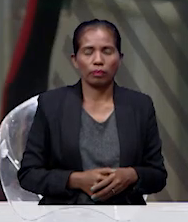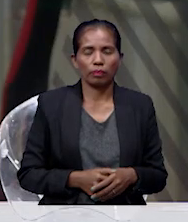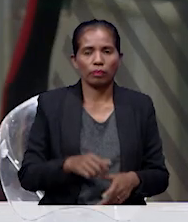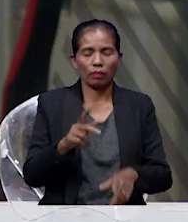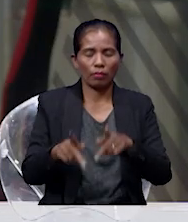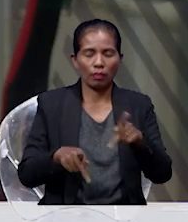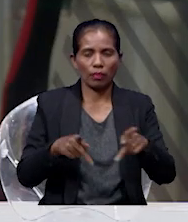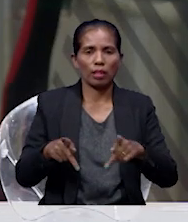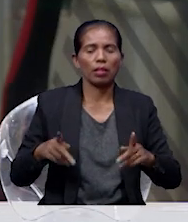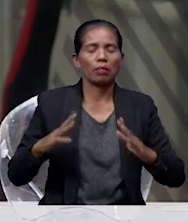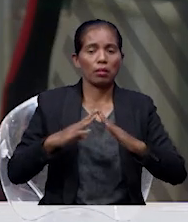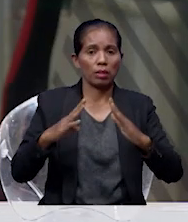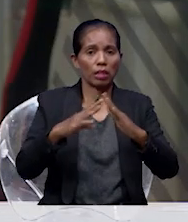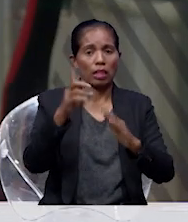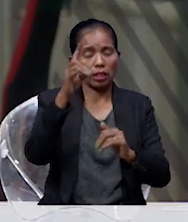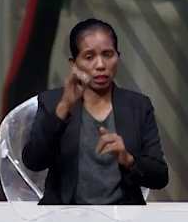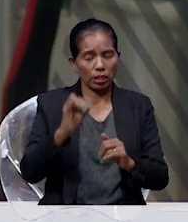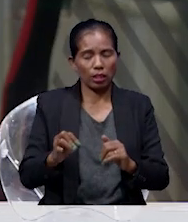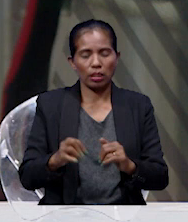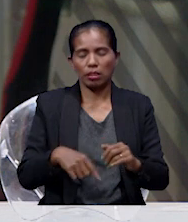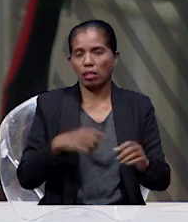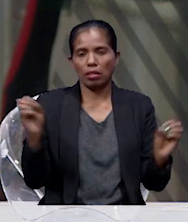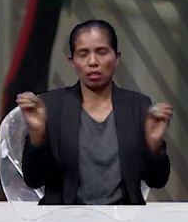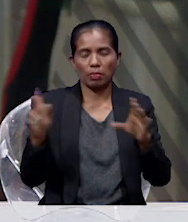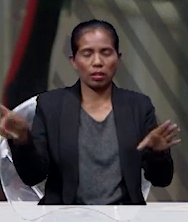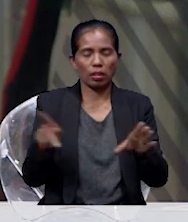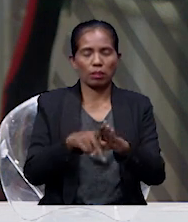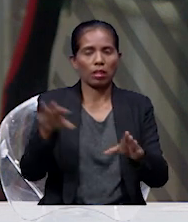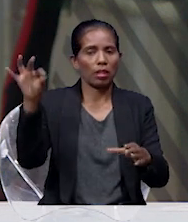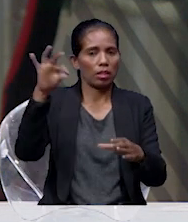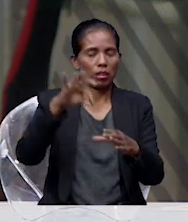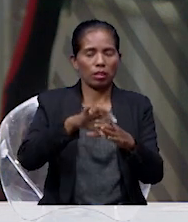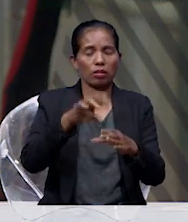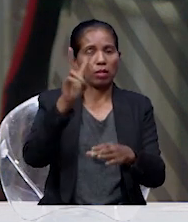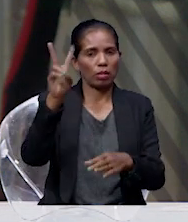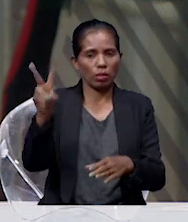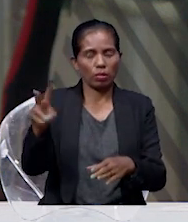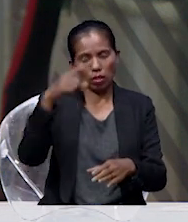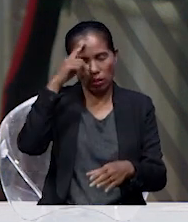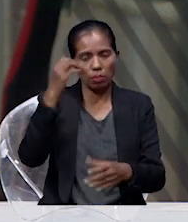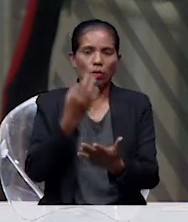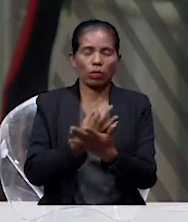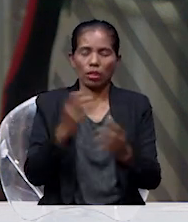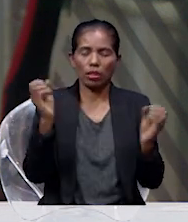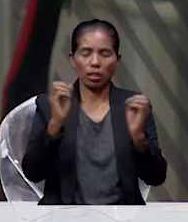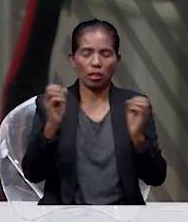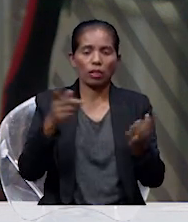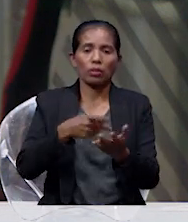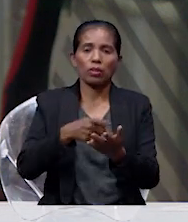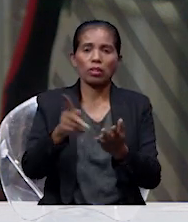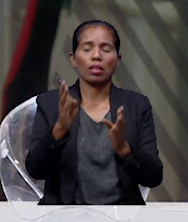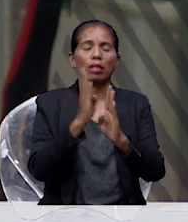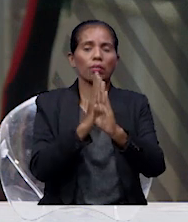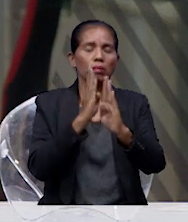Comunidade e a capital Dili ameaça se ela participa em eleição segunda volta, também ouçam lá e a do selo transporte